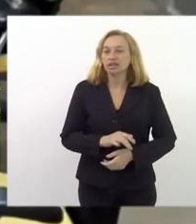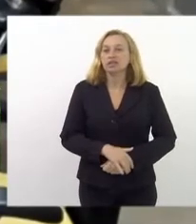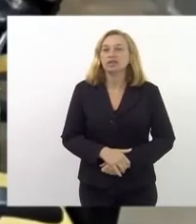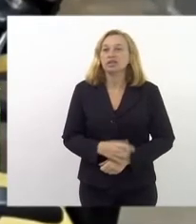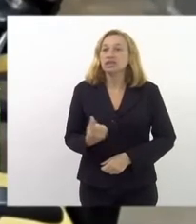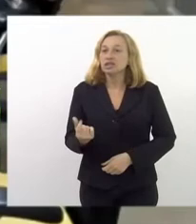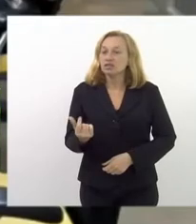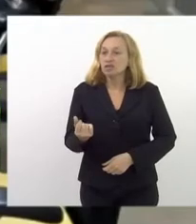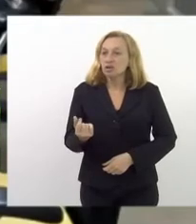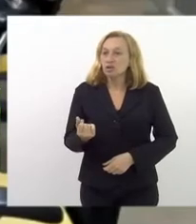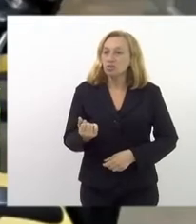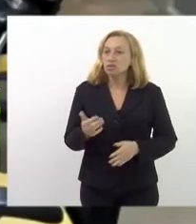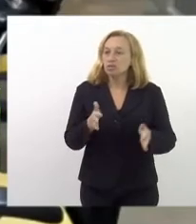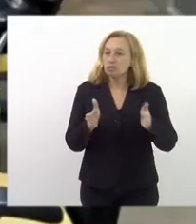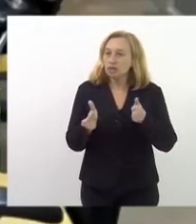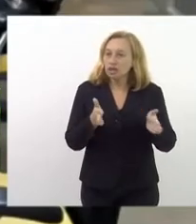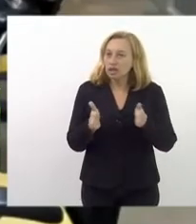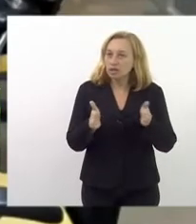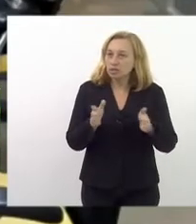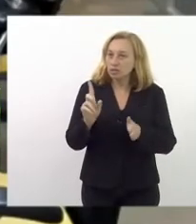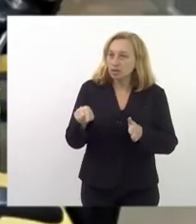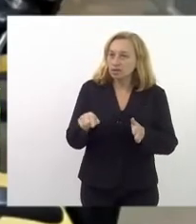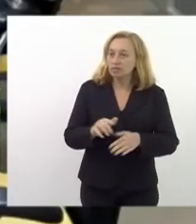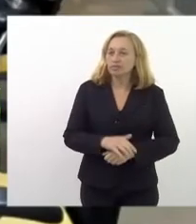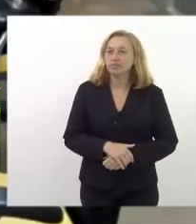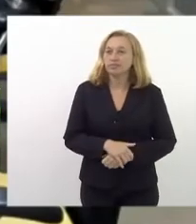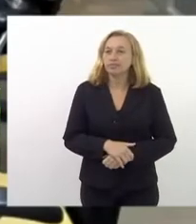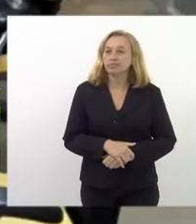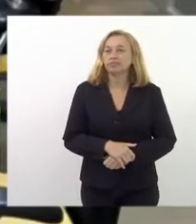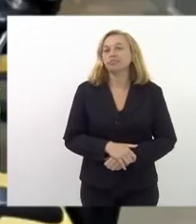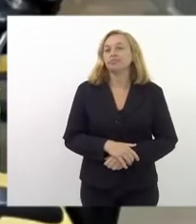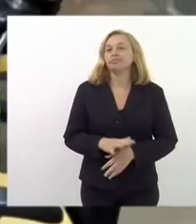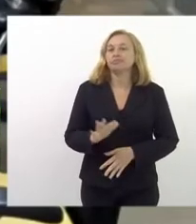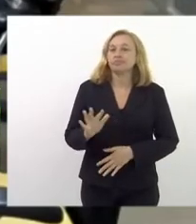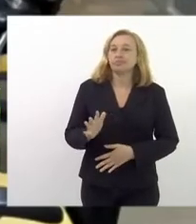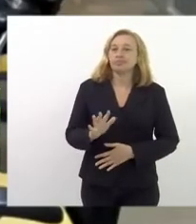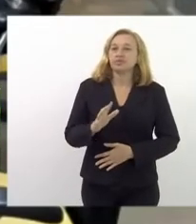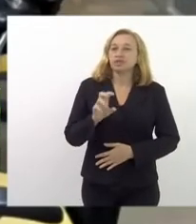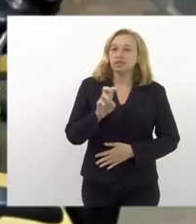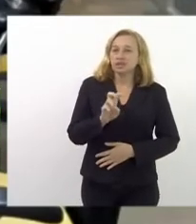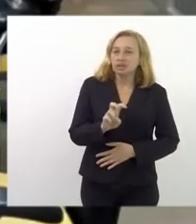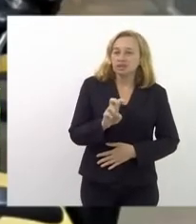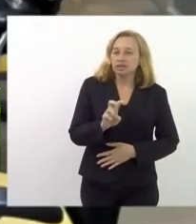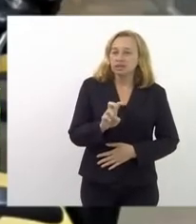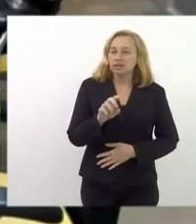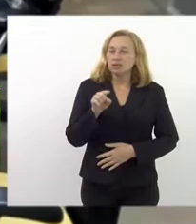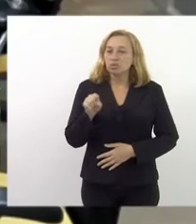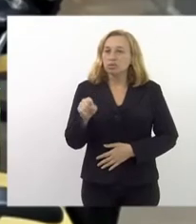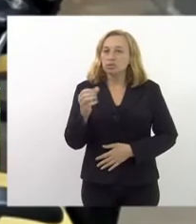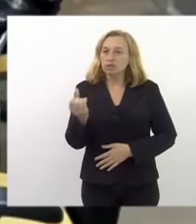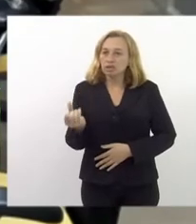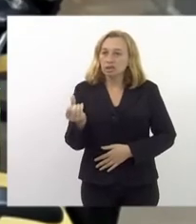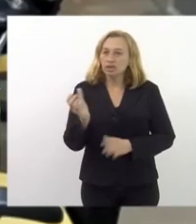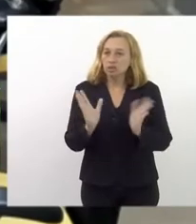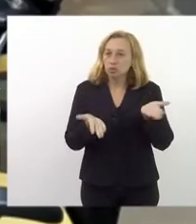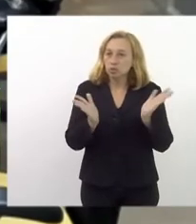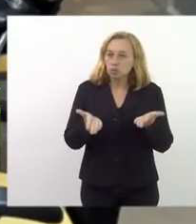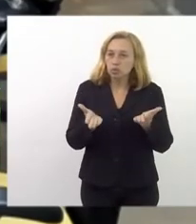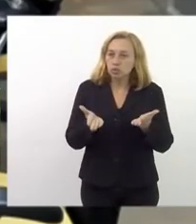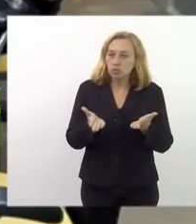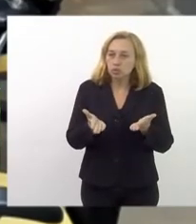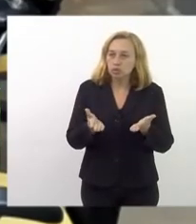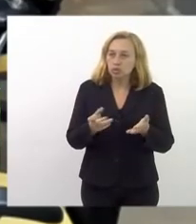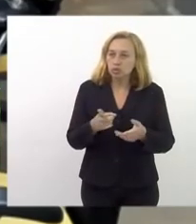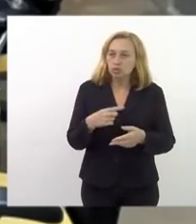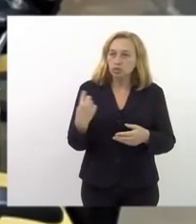esse valor é do fim do período, né? Mas a gente tinha uma previsão de 5, chegamos a 5,6, hoje estamos